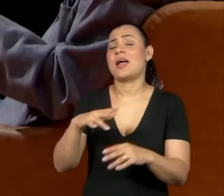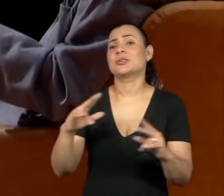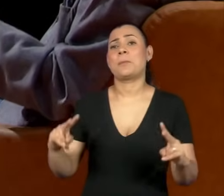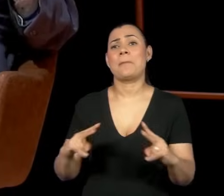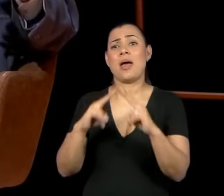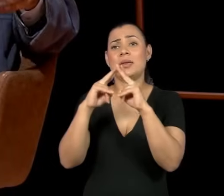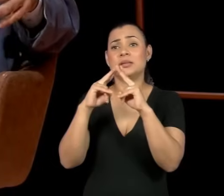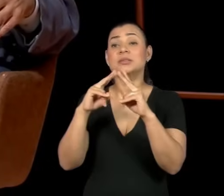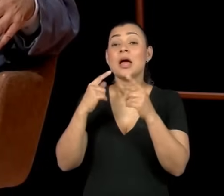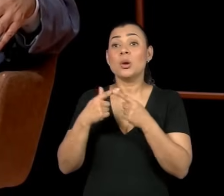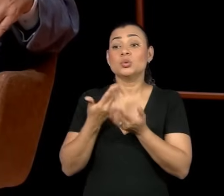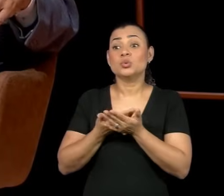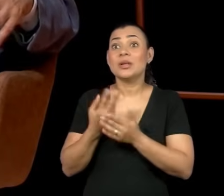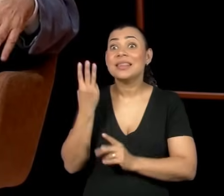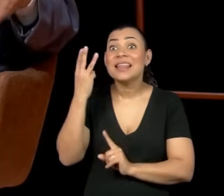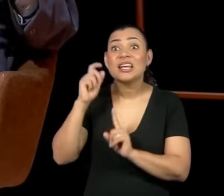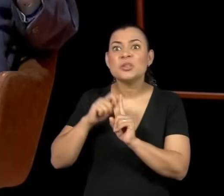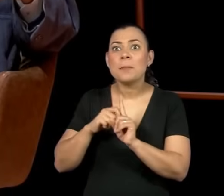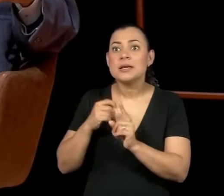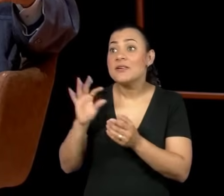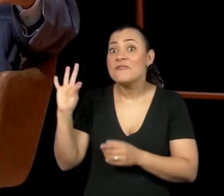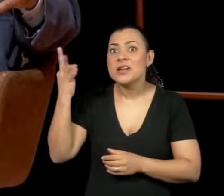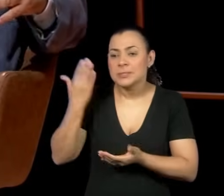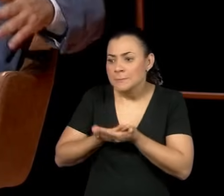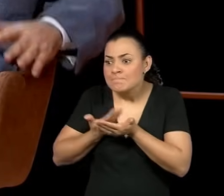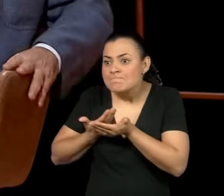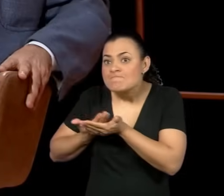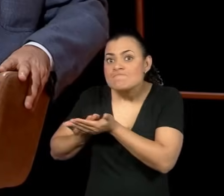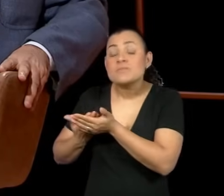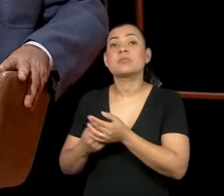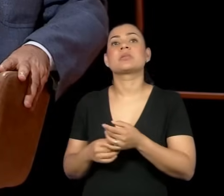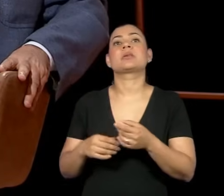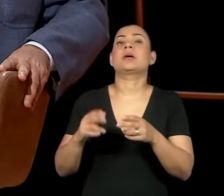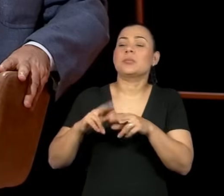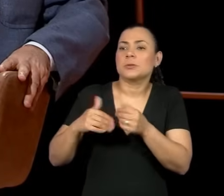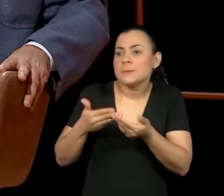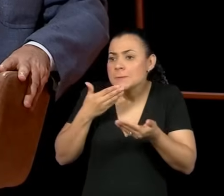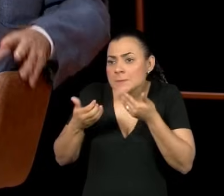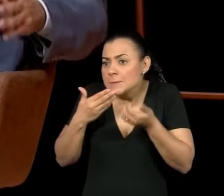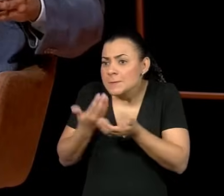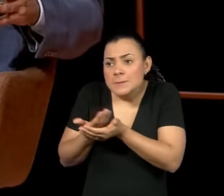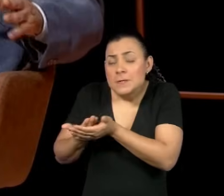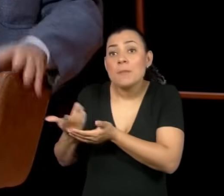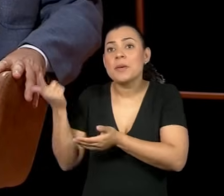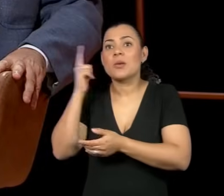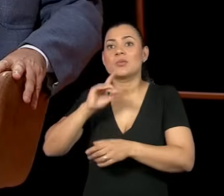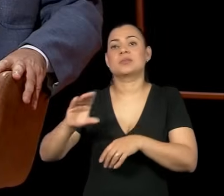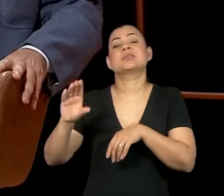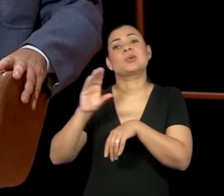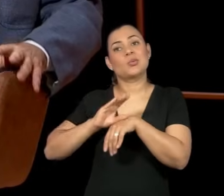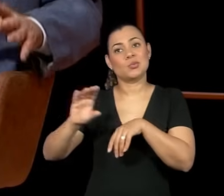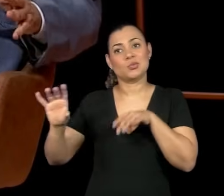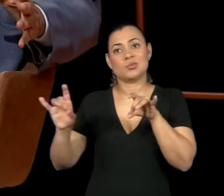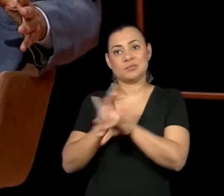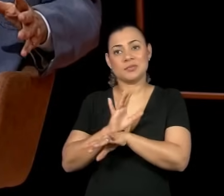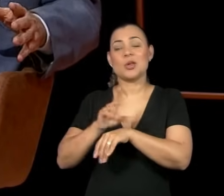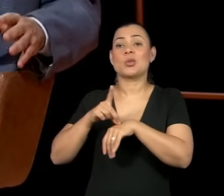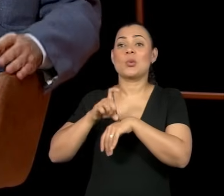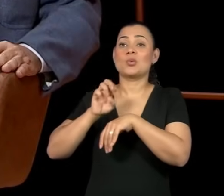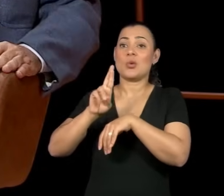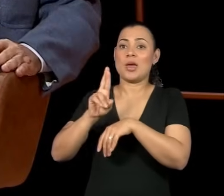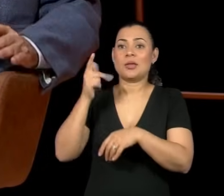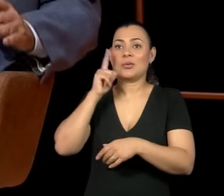estudar francês em 3 meses, fazer 6 anos de Aliança Francesa, para poder fazer o curso de doutorado e conseguir a bolsa de